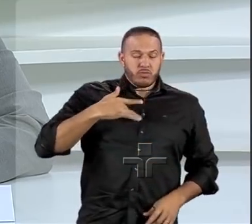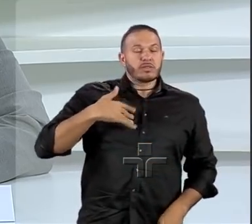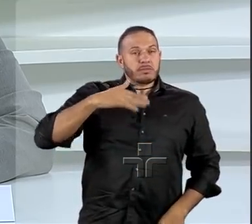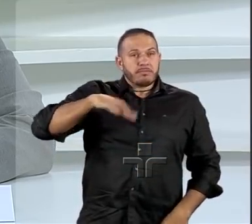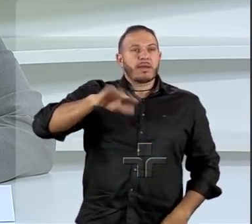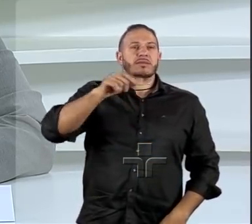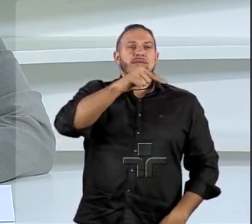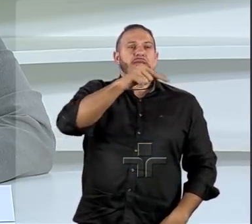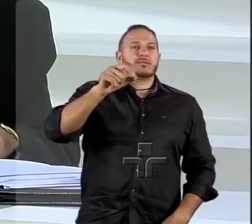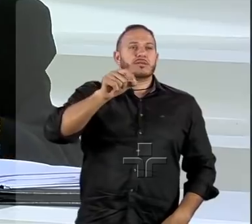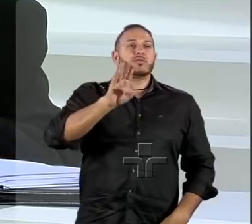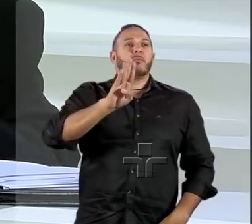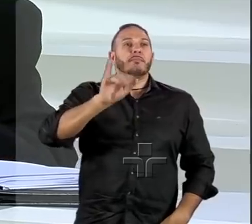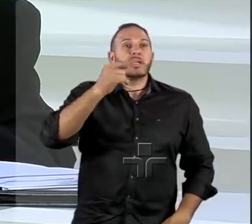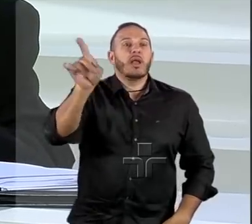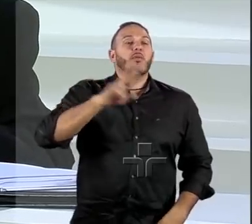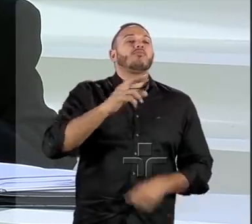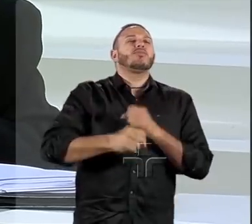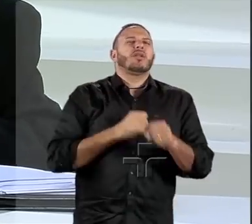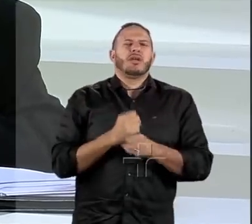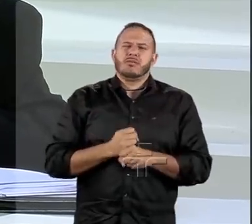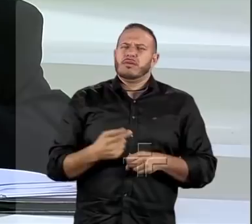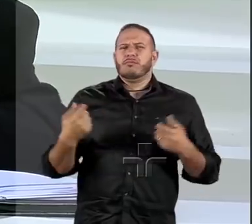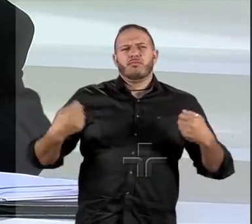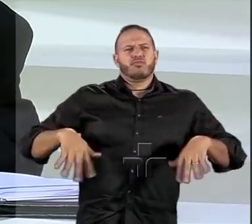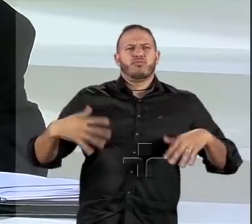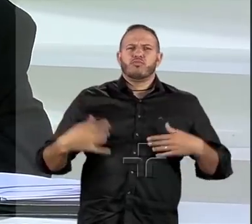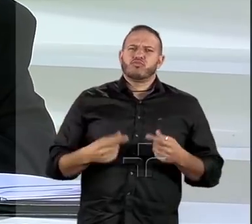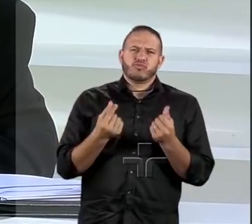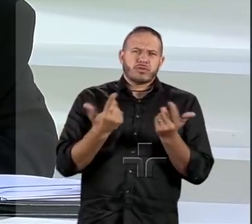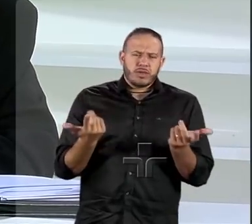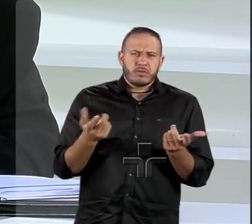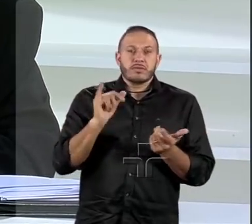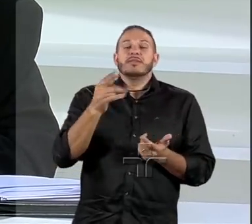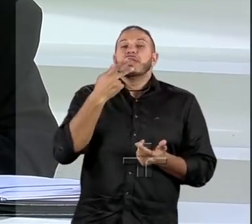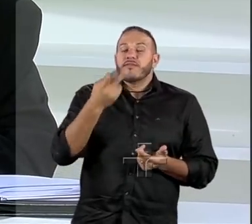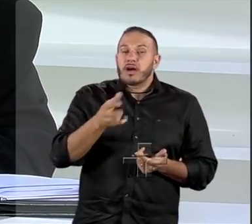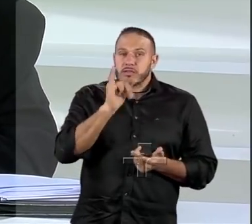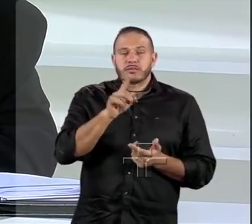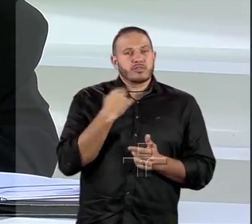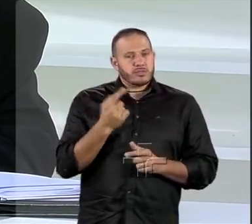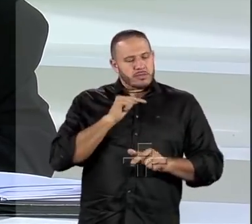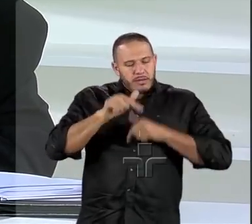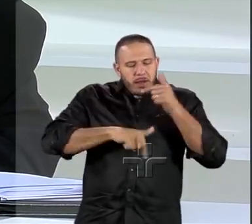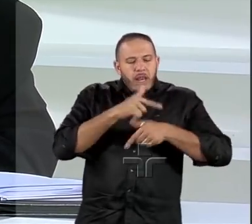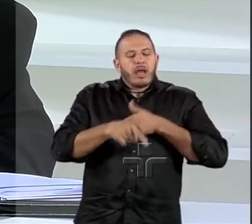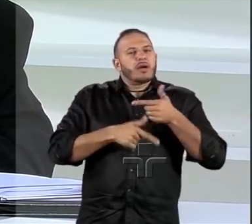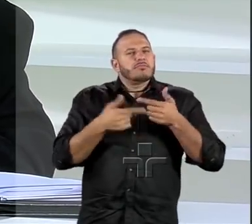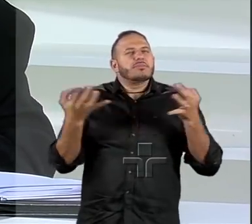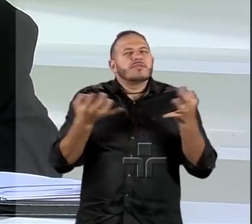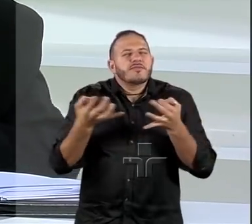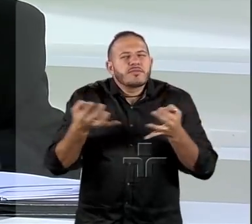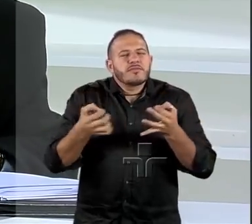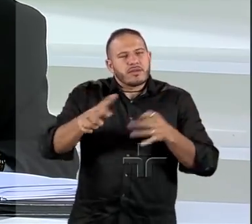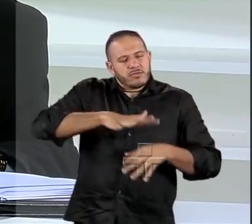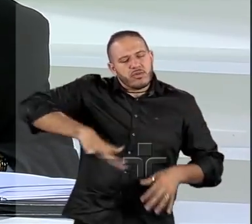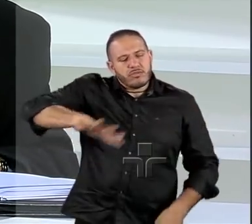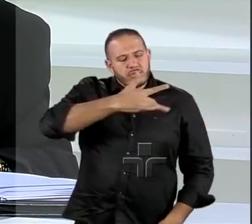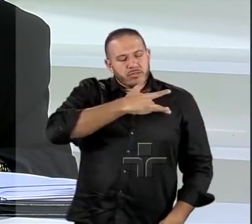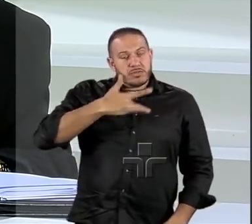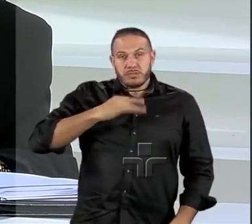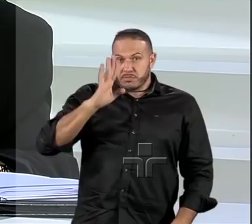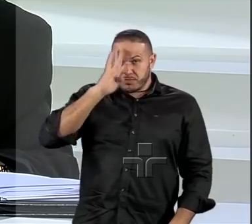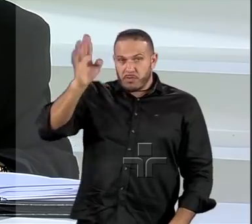É muito dinheiro. E que eles colocam que, se nós trabalharmos a eficiência da nossa saúde, principalmente com a rede